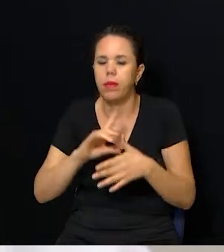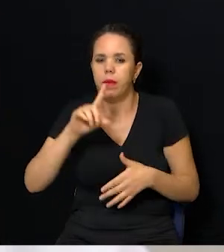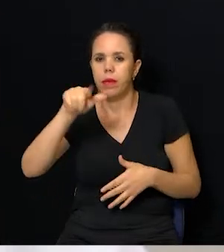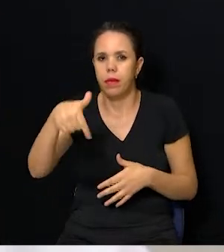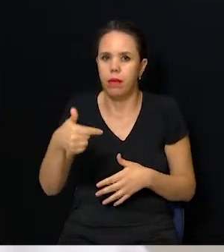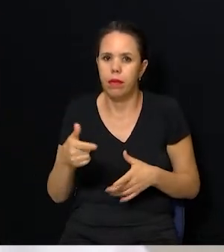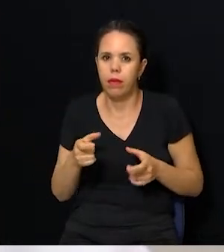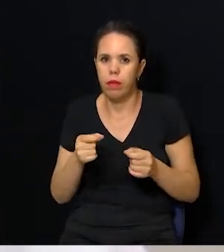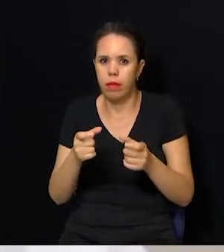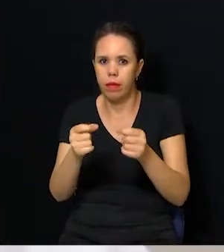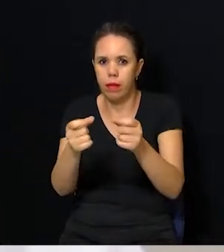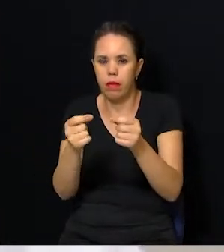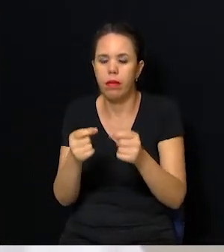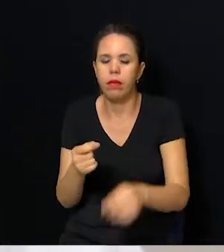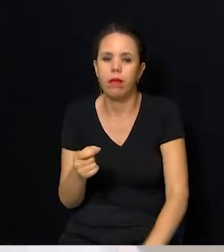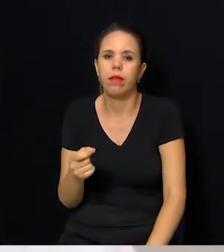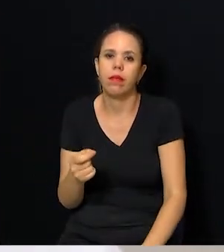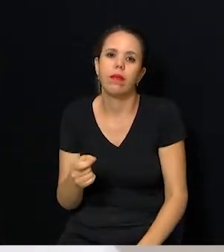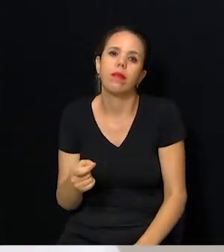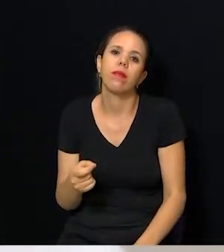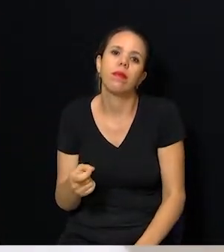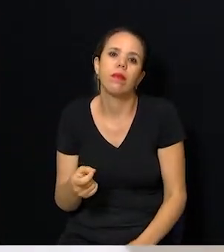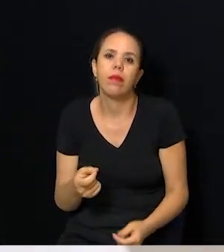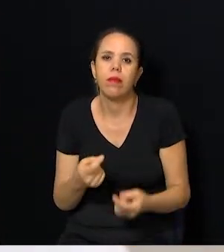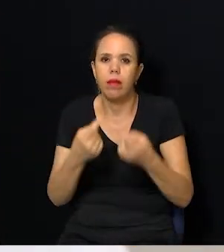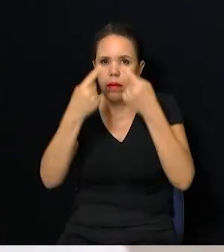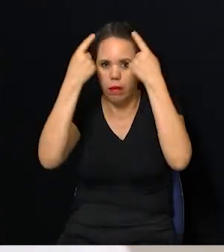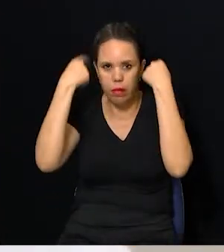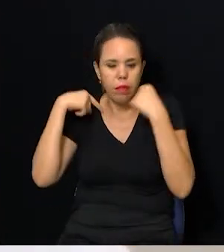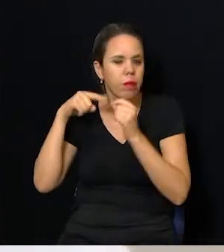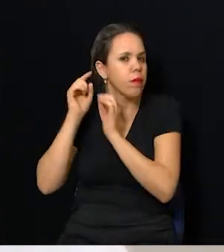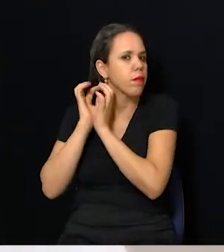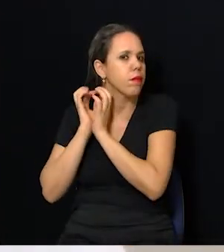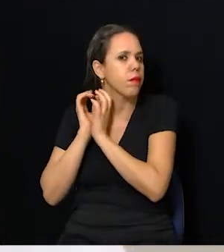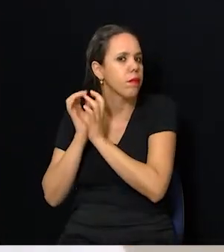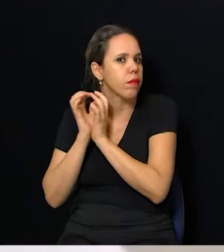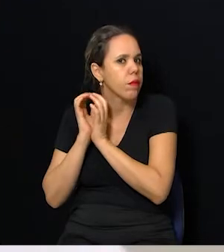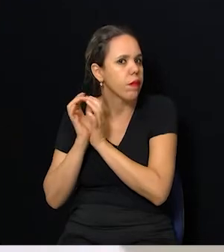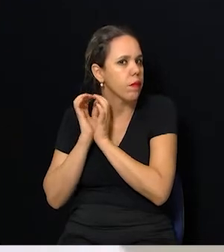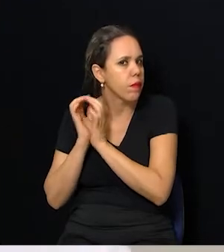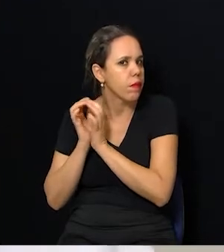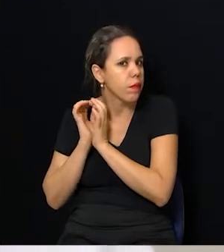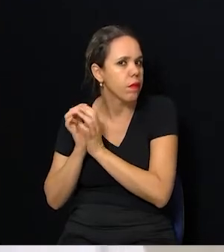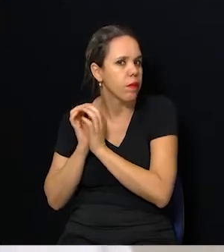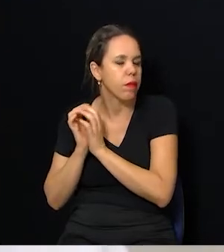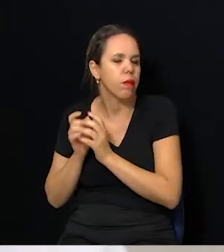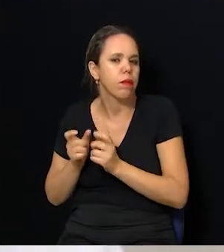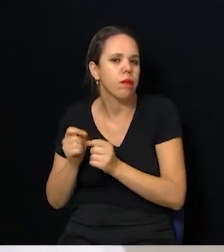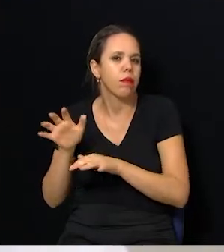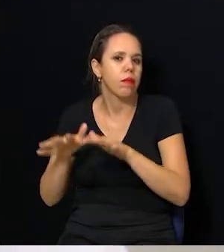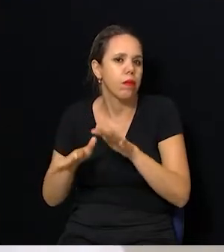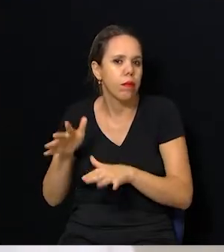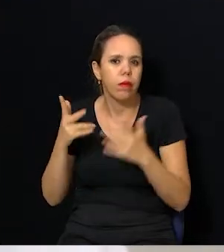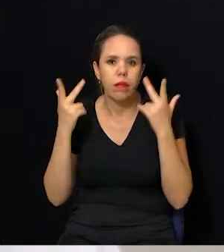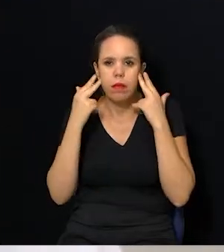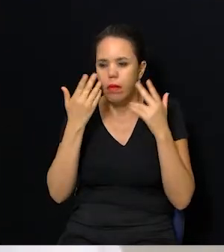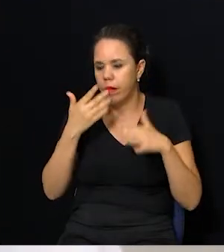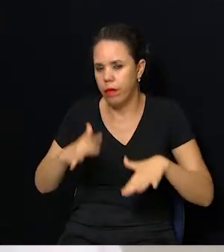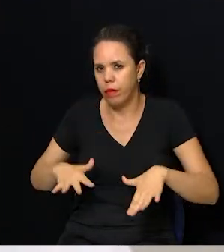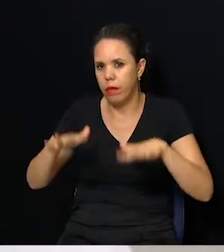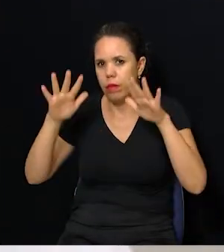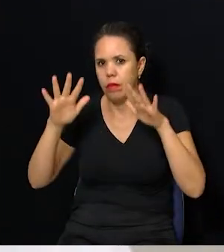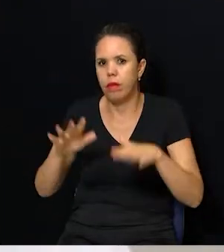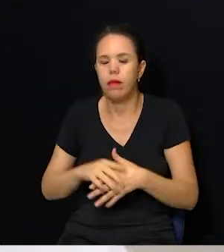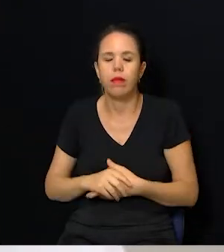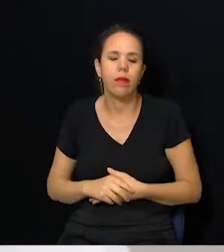Depois vem tumores do sistema nervoso central, tumores do cerebelo, etc., que são comuns na infância.